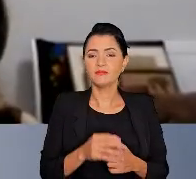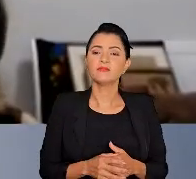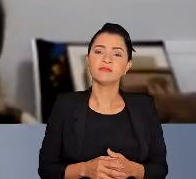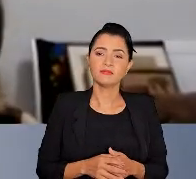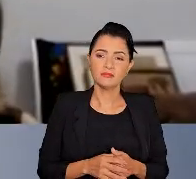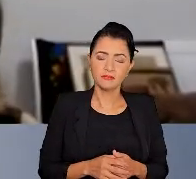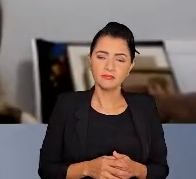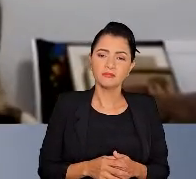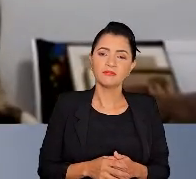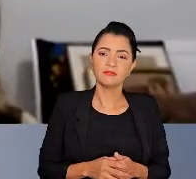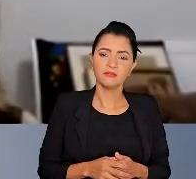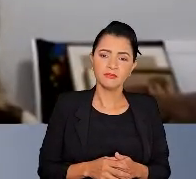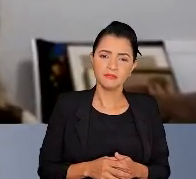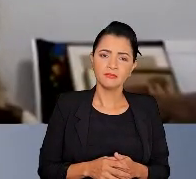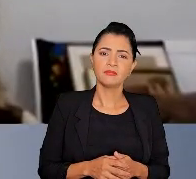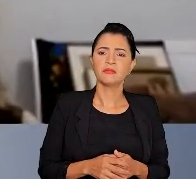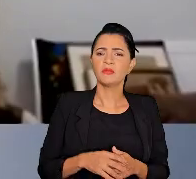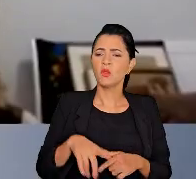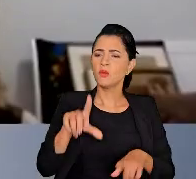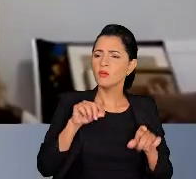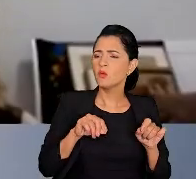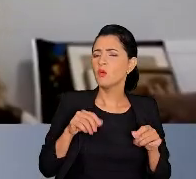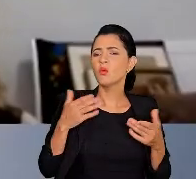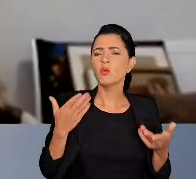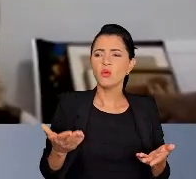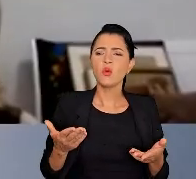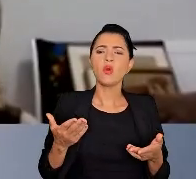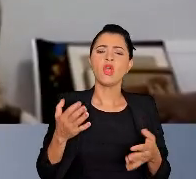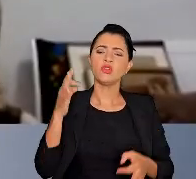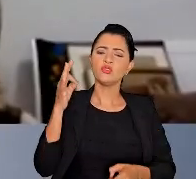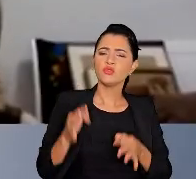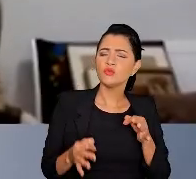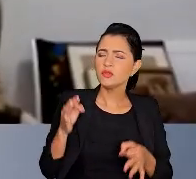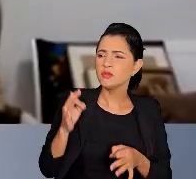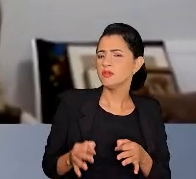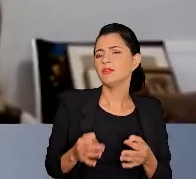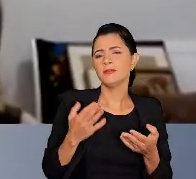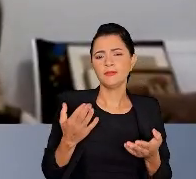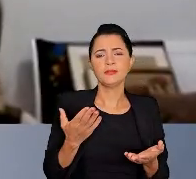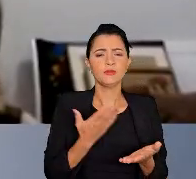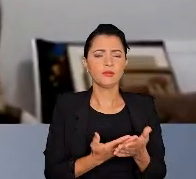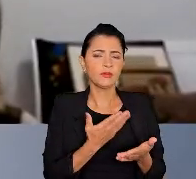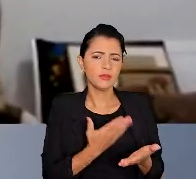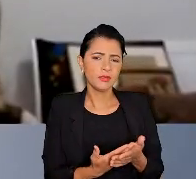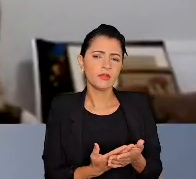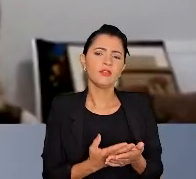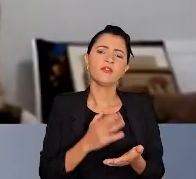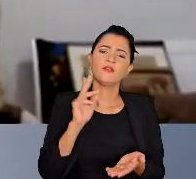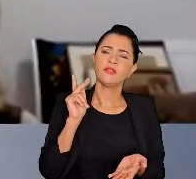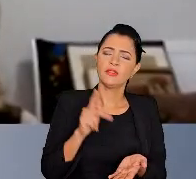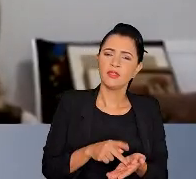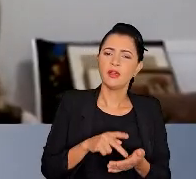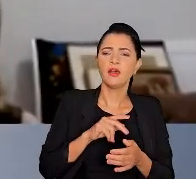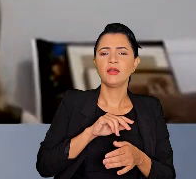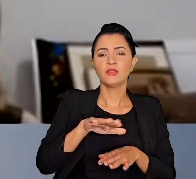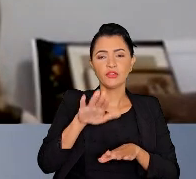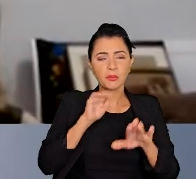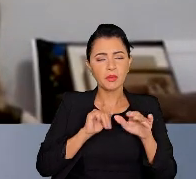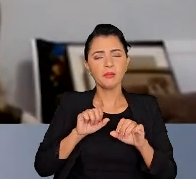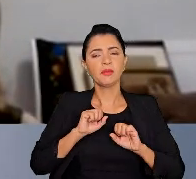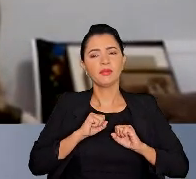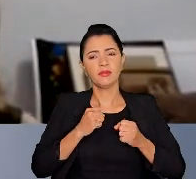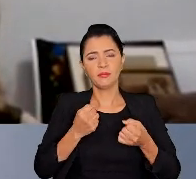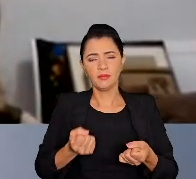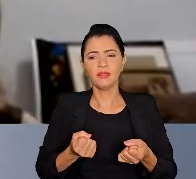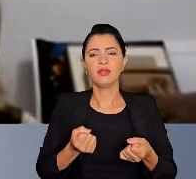tão seleto de juízes e de estudantes e, de fato, conclamar todos para essa batalha. Eu